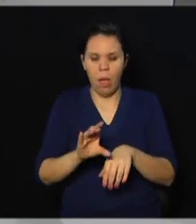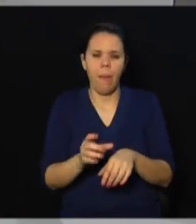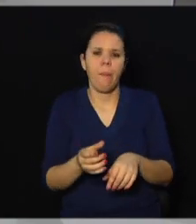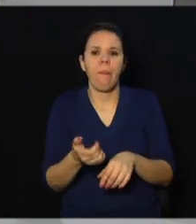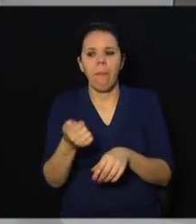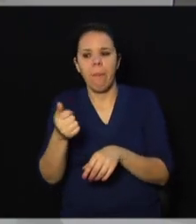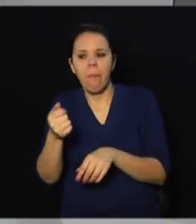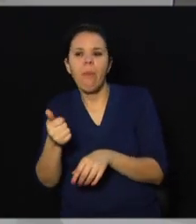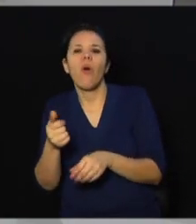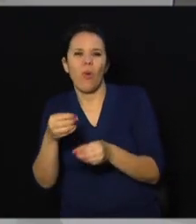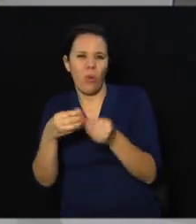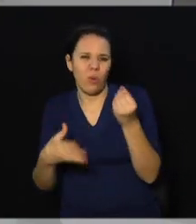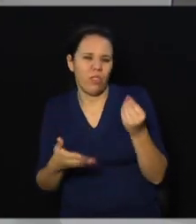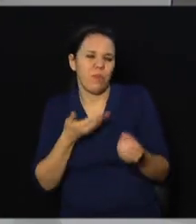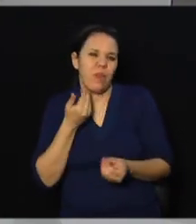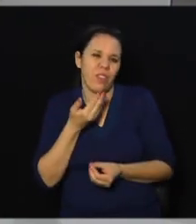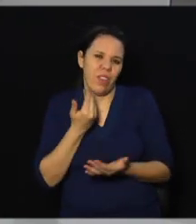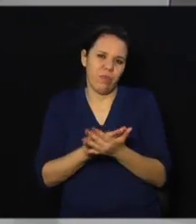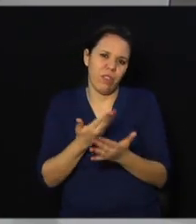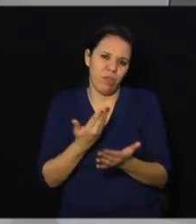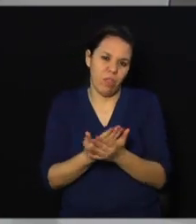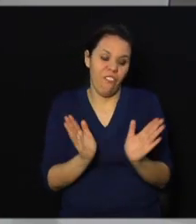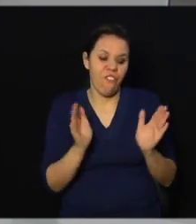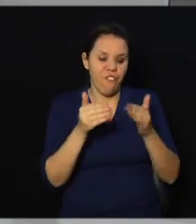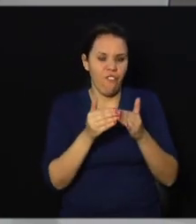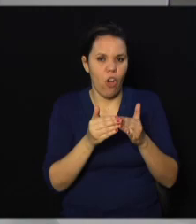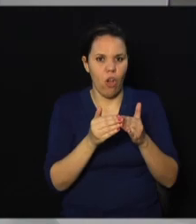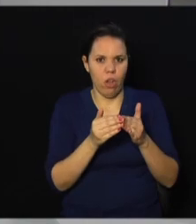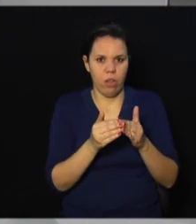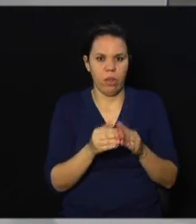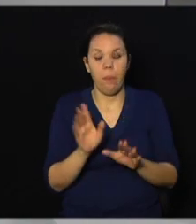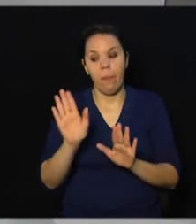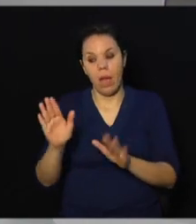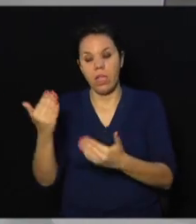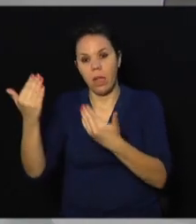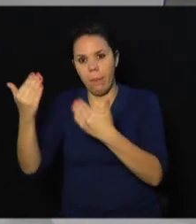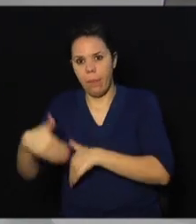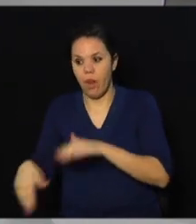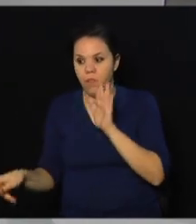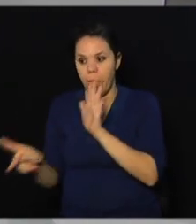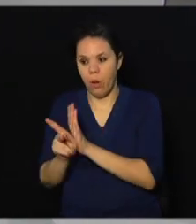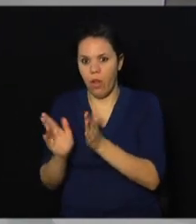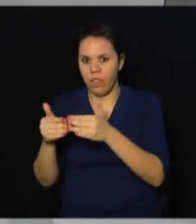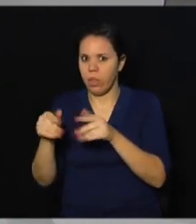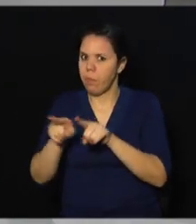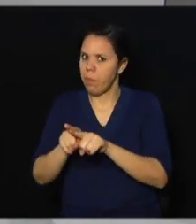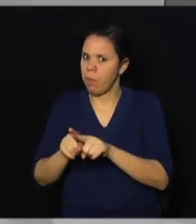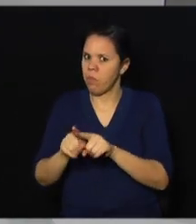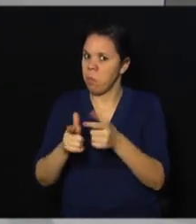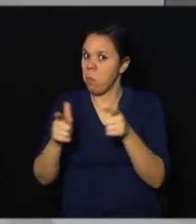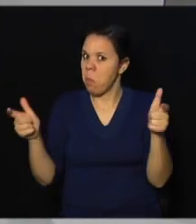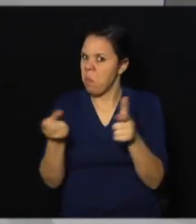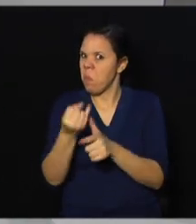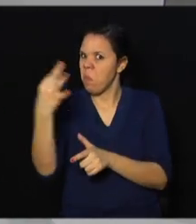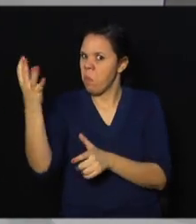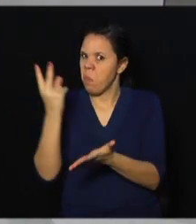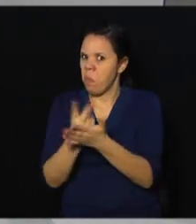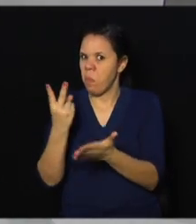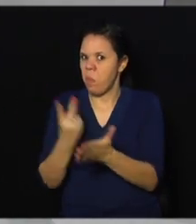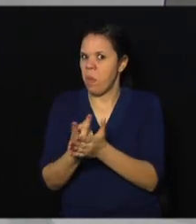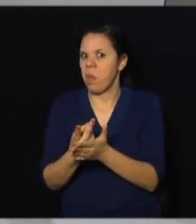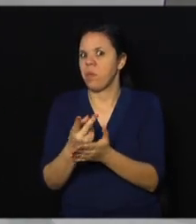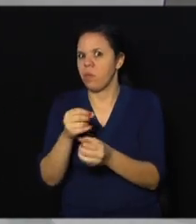conteúdo talvez fique mais fácil. Mas, ao mesmo tempo, a prova, como ela é específica, ela pode aumentar o grau de dificuldade. Então, aí